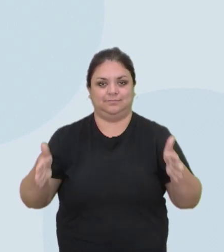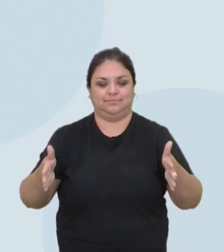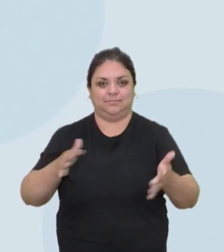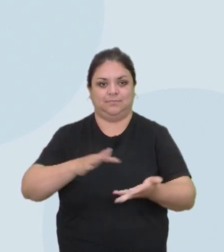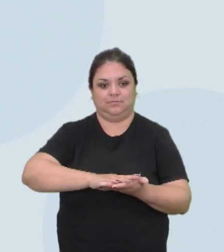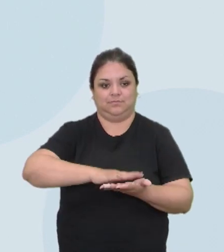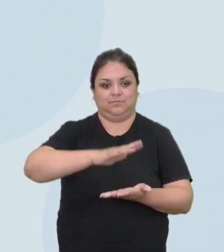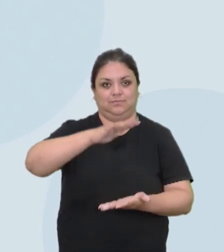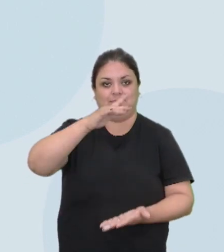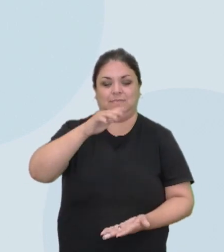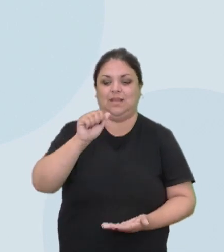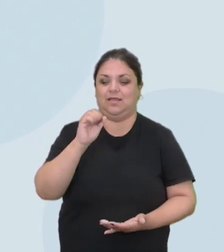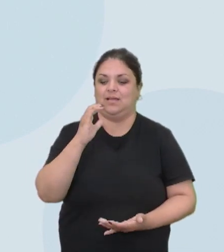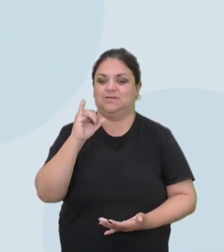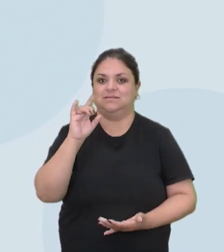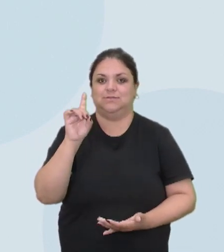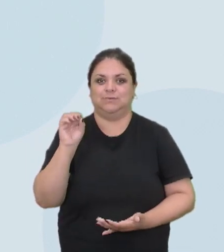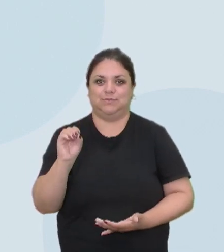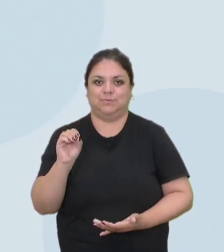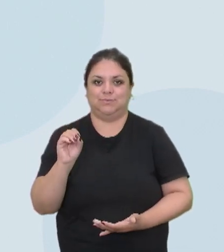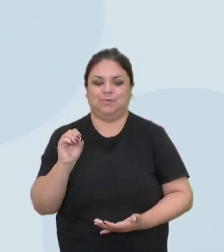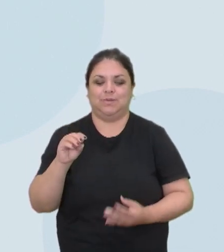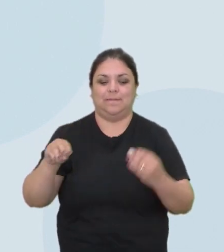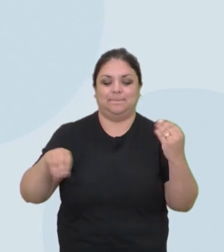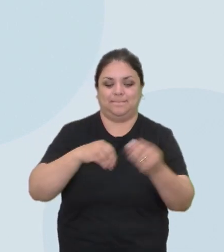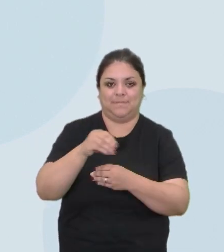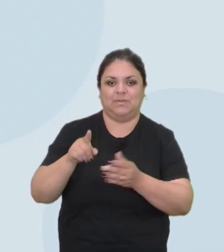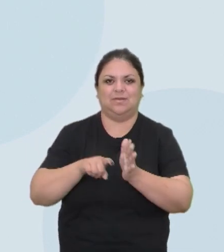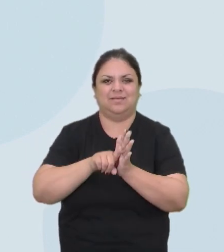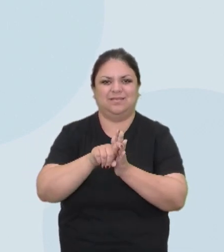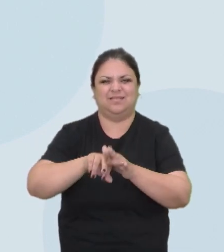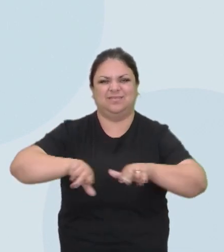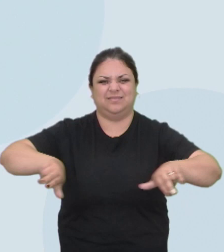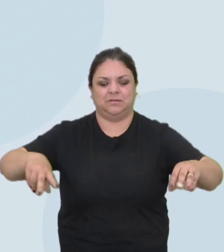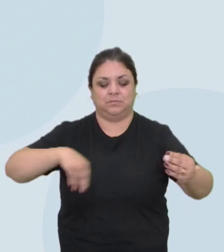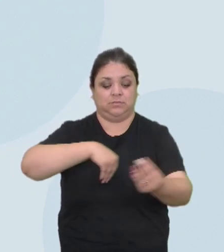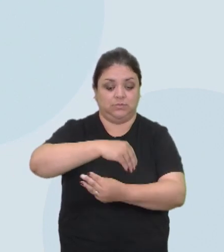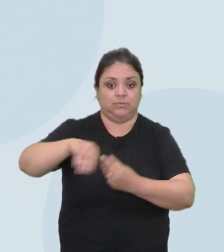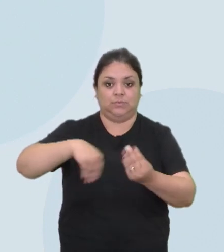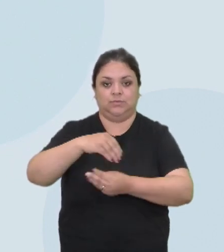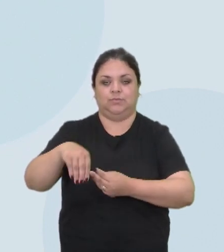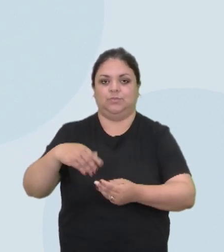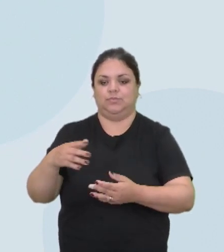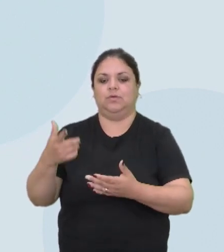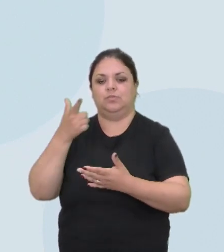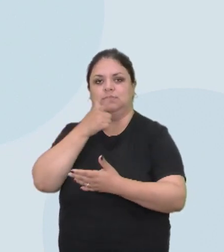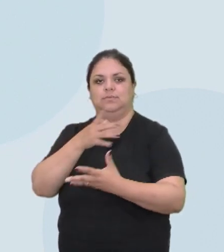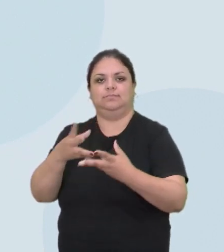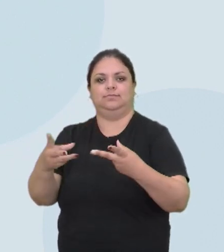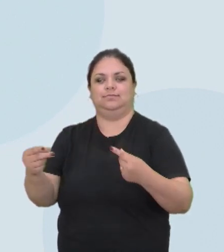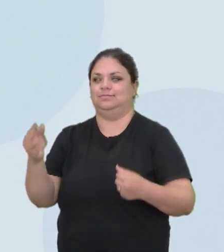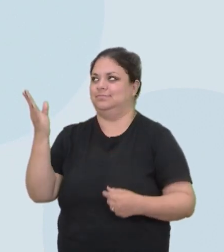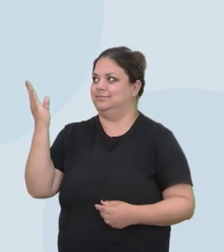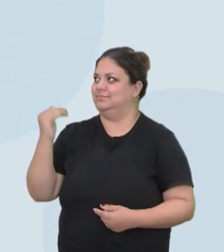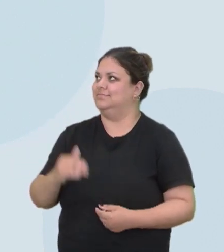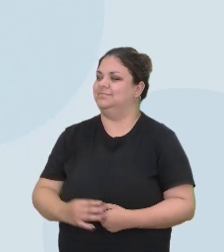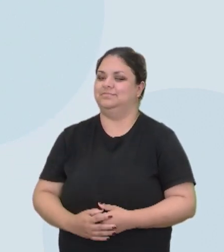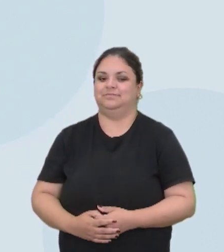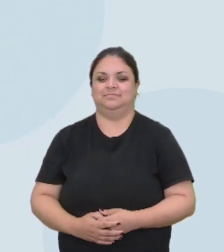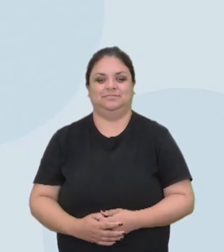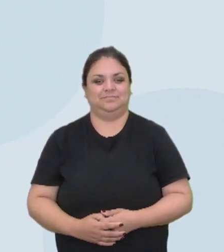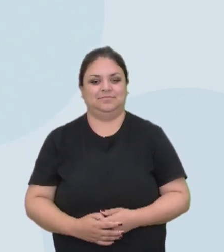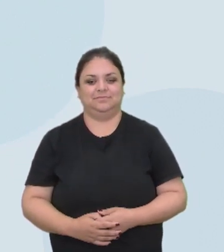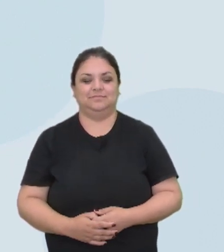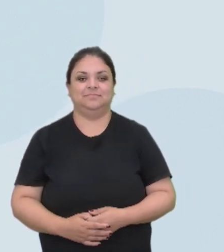quantidade de ácido e de outros organismos para fazer então essa degradação. Com isso, né, eu tenho